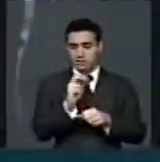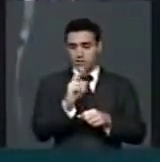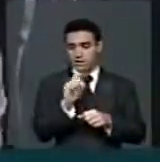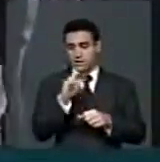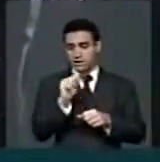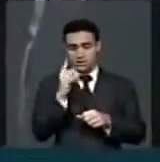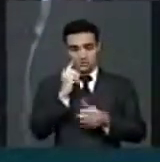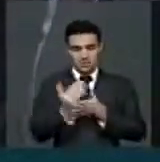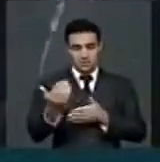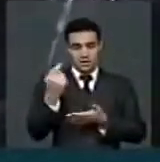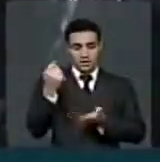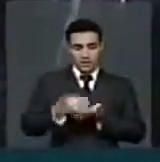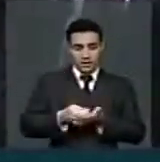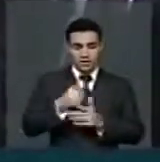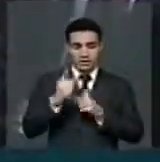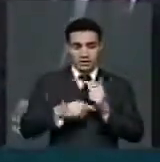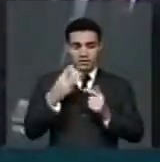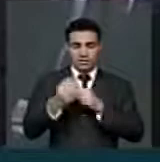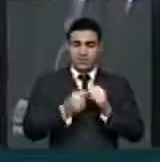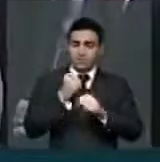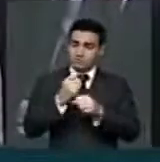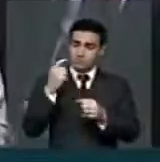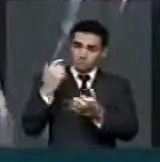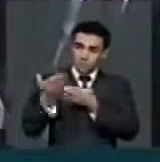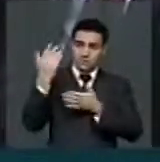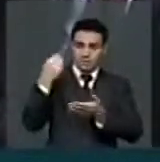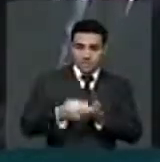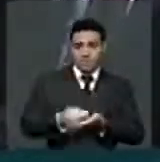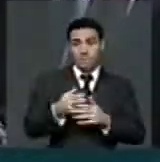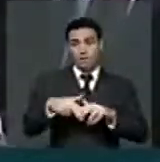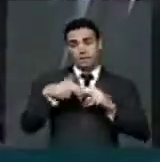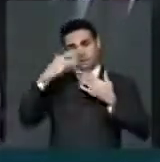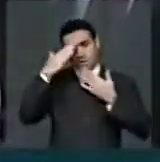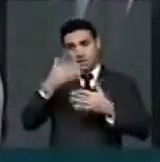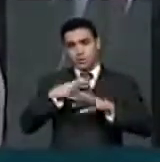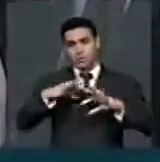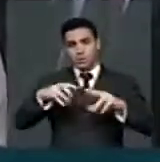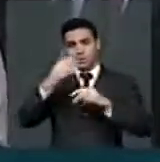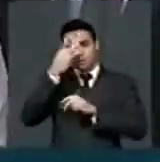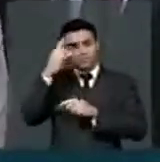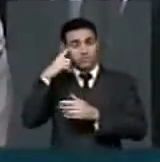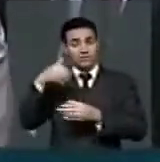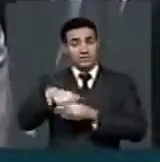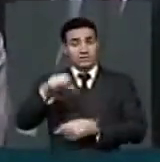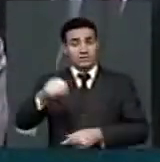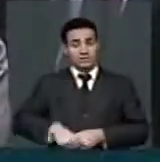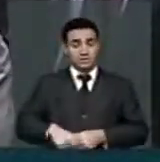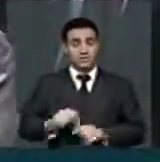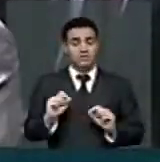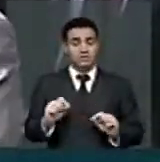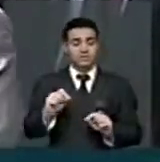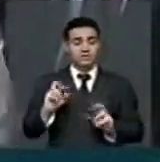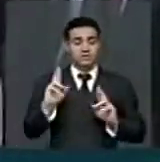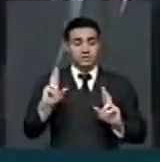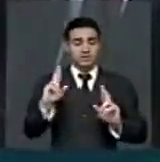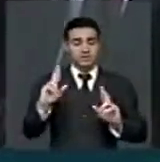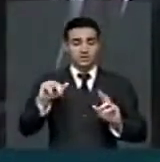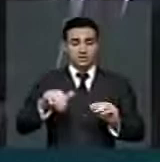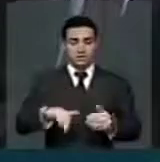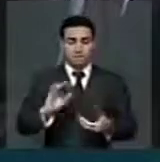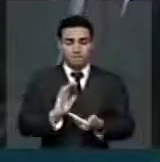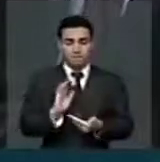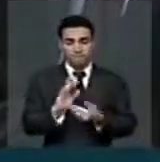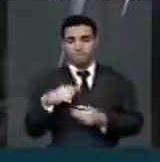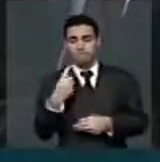os 10 anos para efetuar esse pagamento. Então, quero agradecer a todos que encaminharam o voto sim, na certeza de que este parlamento, de que